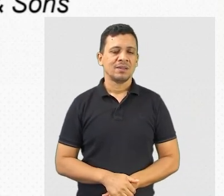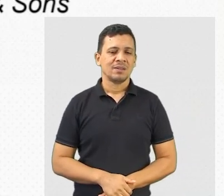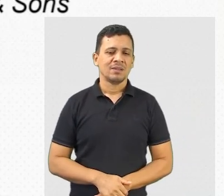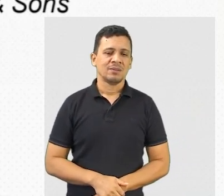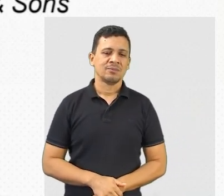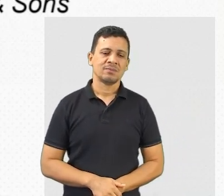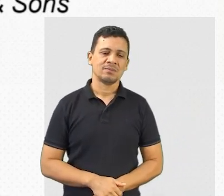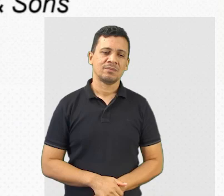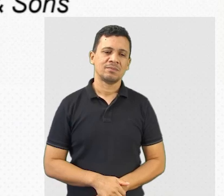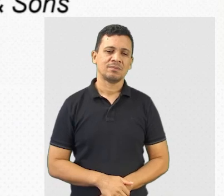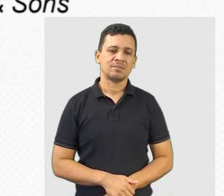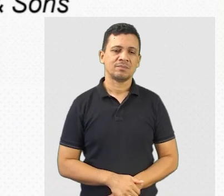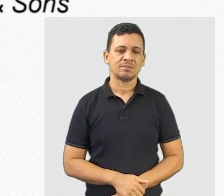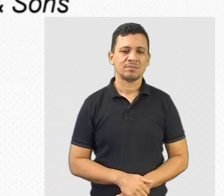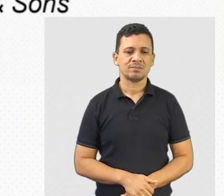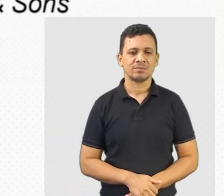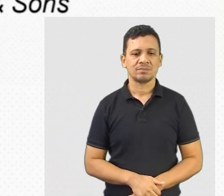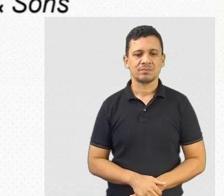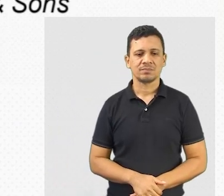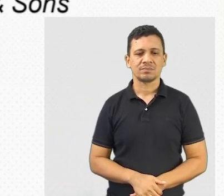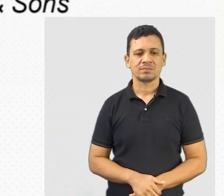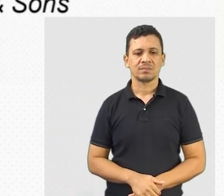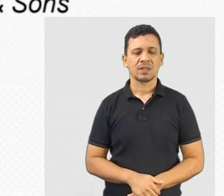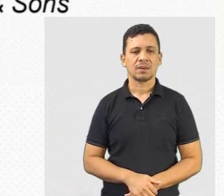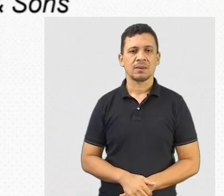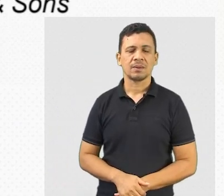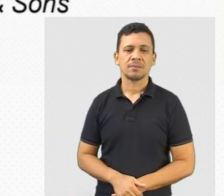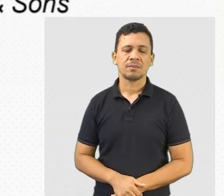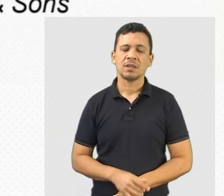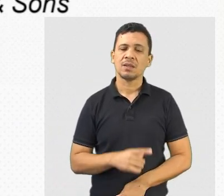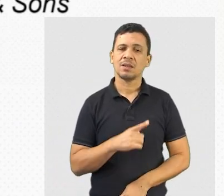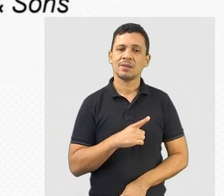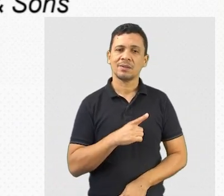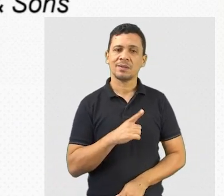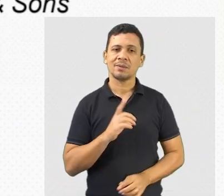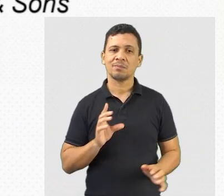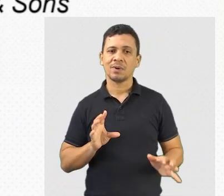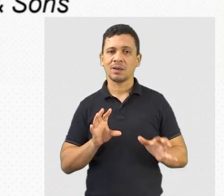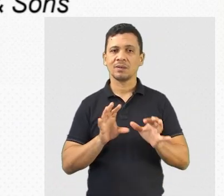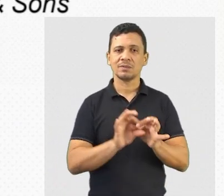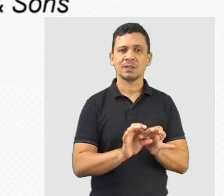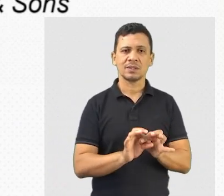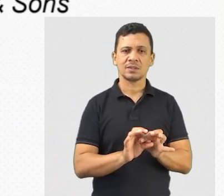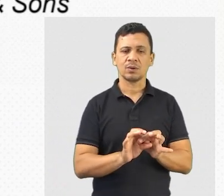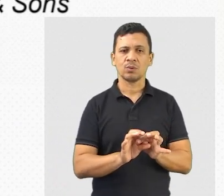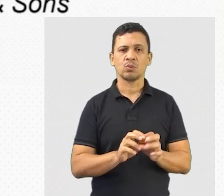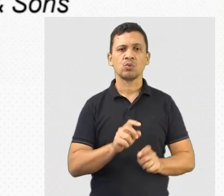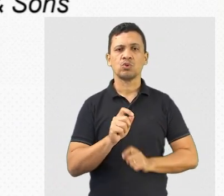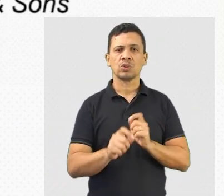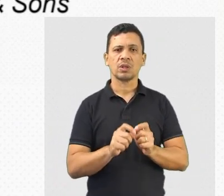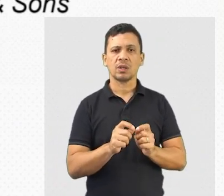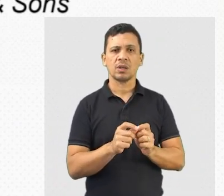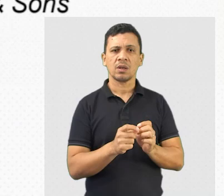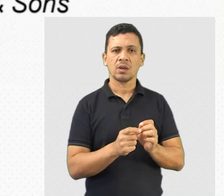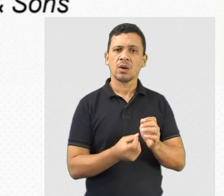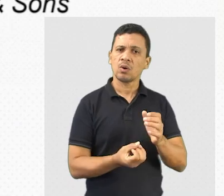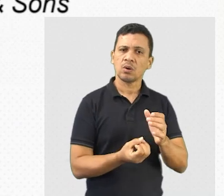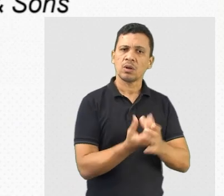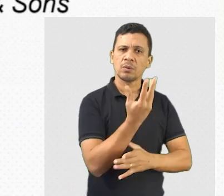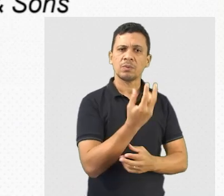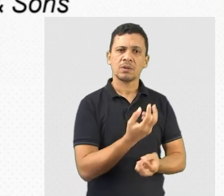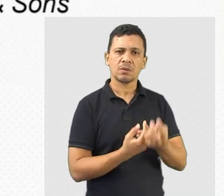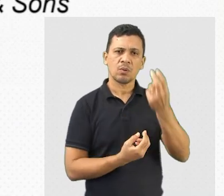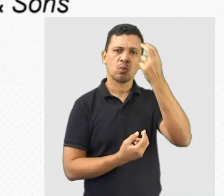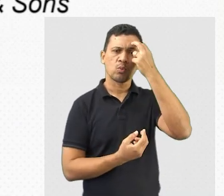roots in Jamaican culture. Então tem uma ligação com a raiz cultural daquela música